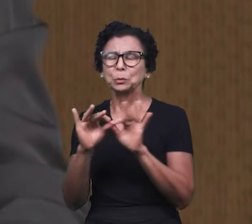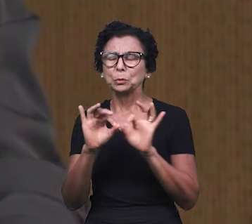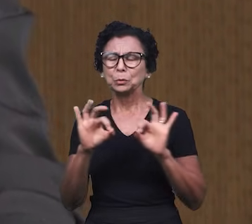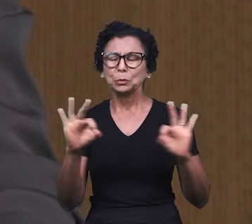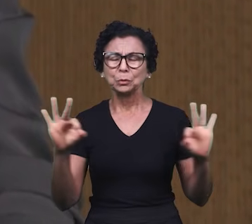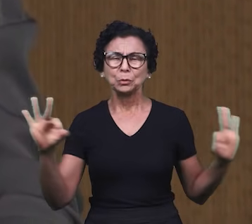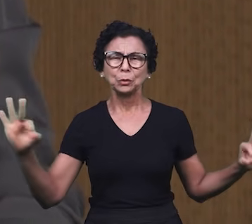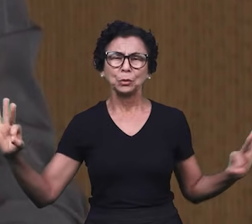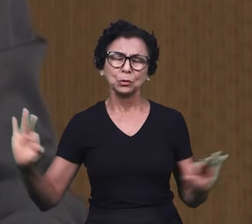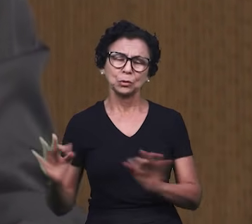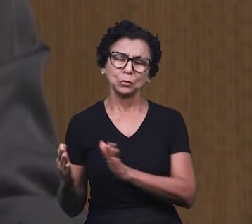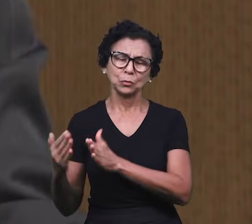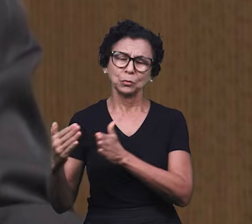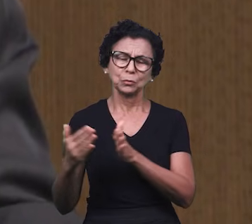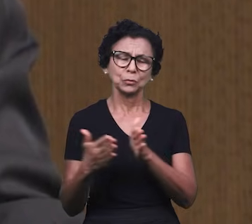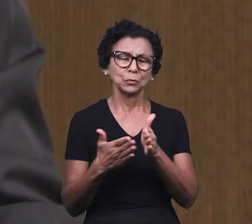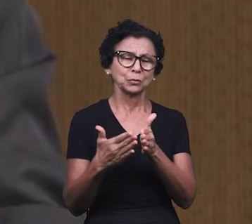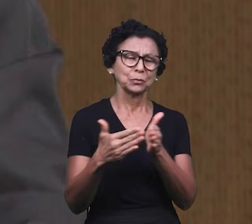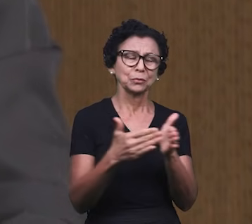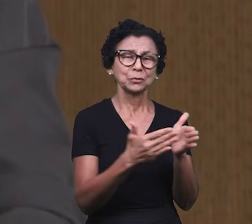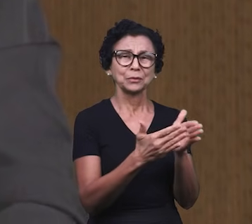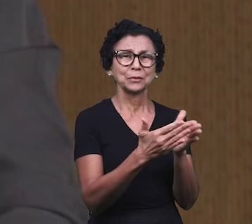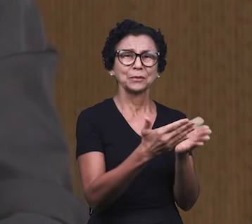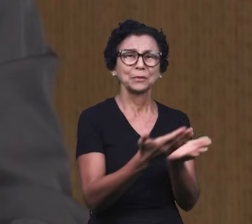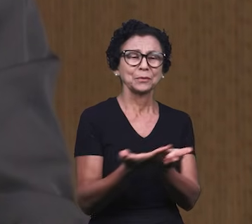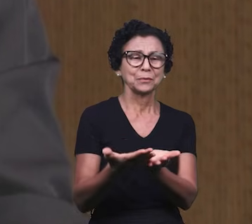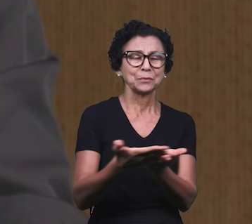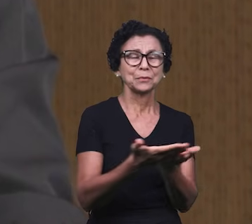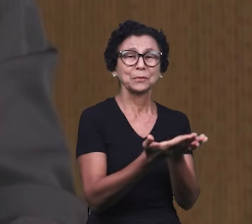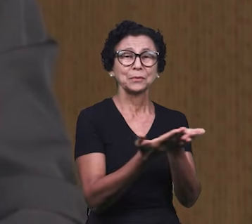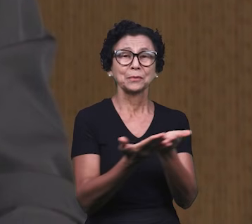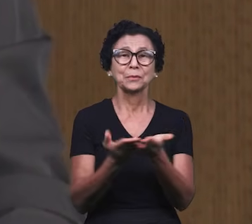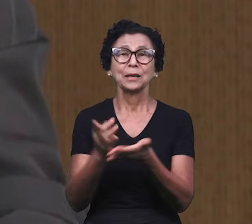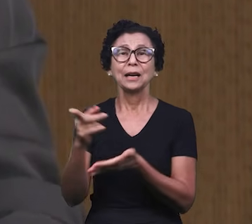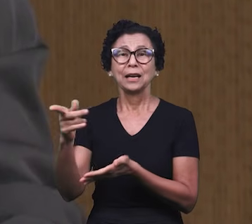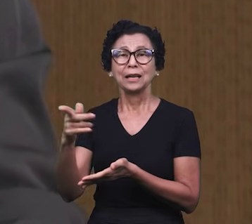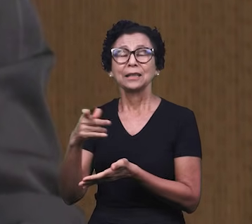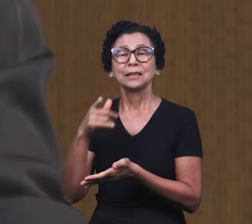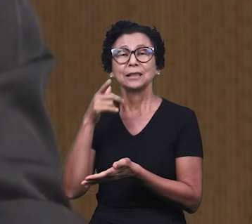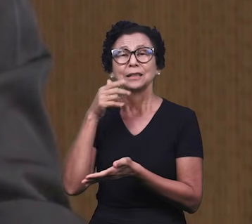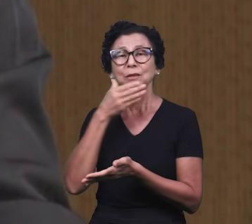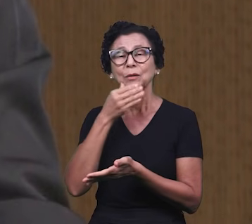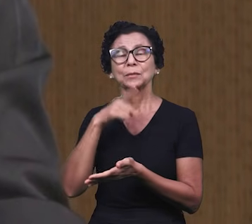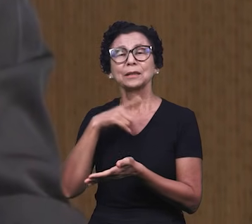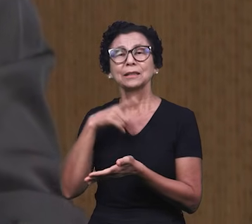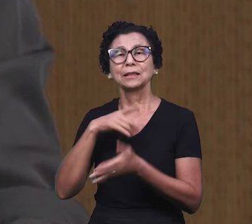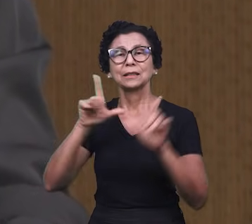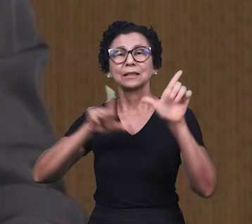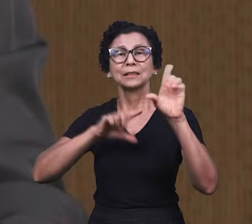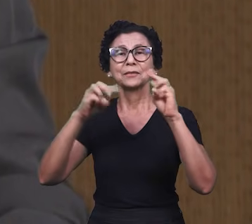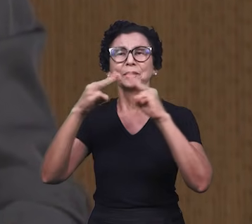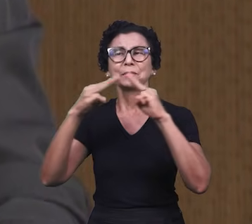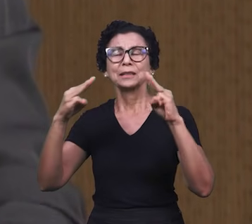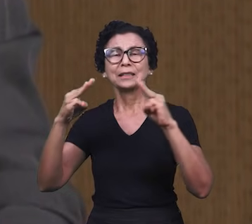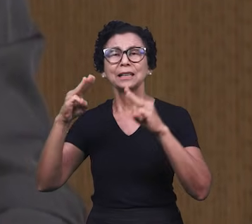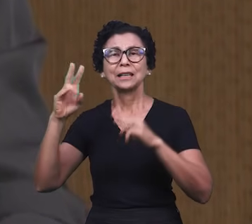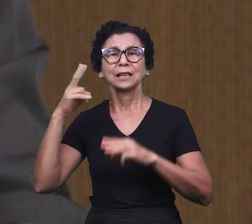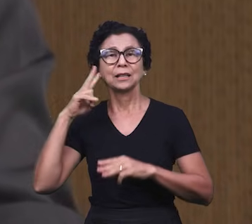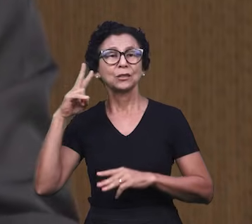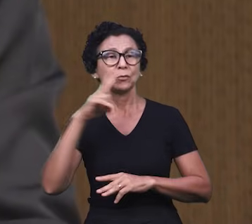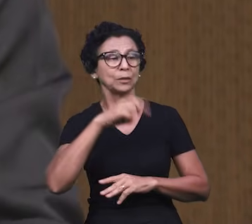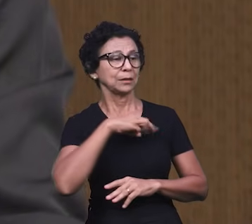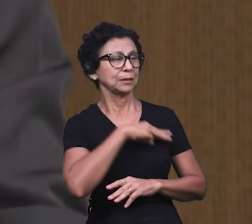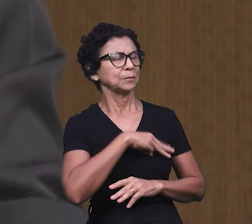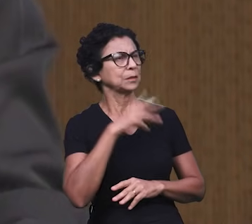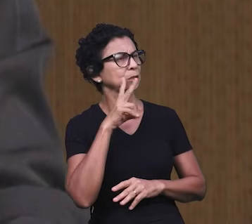tem a antena e ele tem a TV Manaim. Então ele assiste a TV Manaim e reconheceu o nosso povo lá. Teve um outro